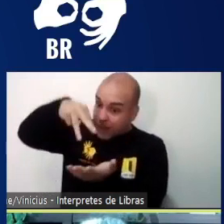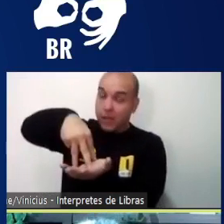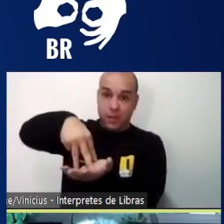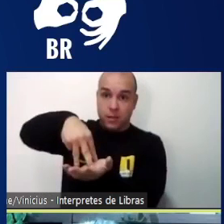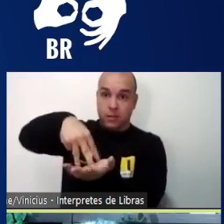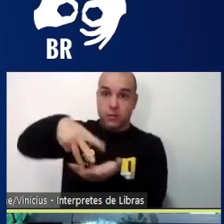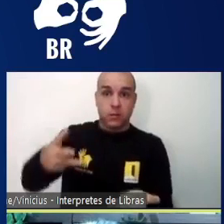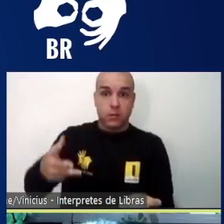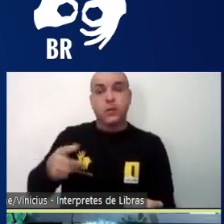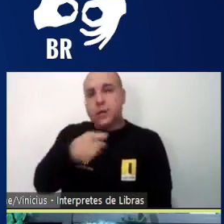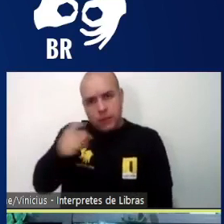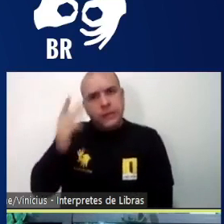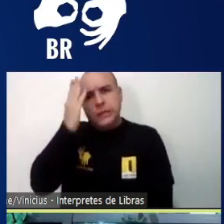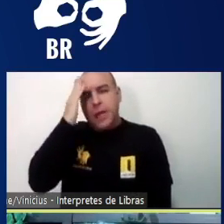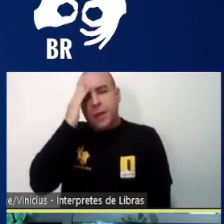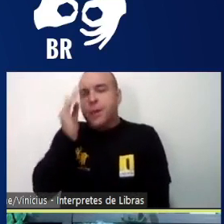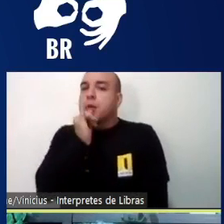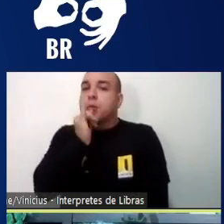pandemia, tudo o que aconteceu.